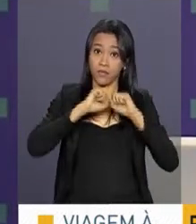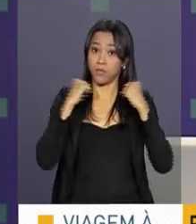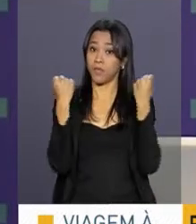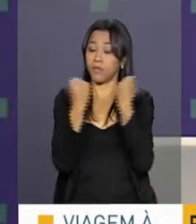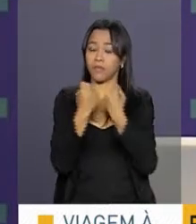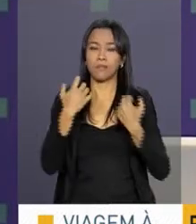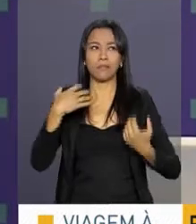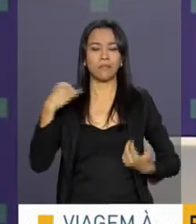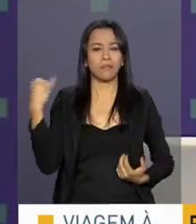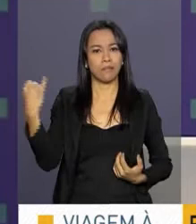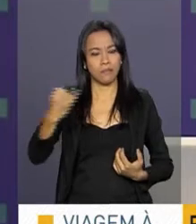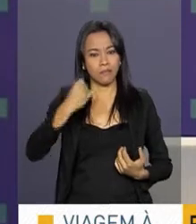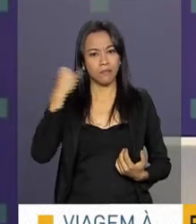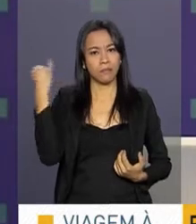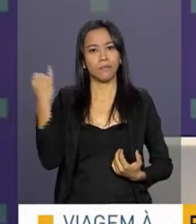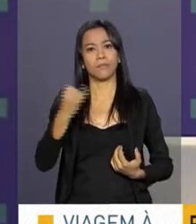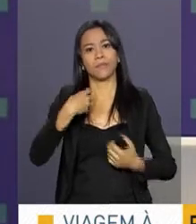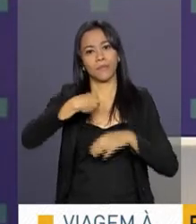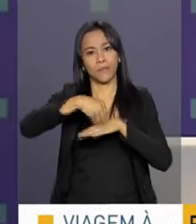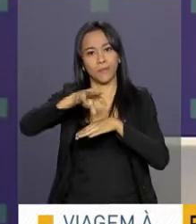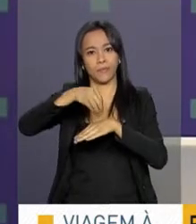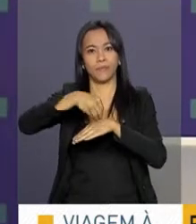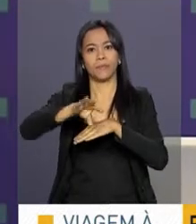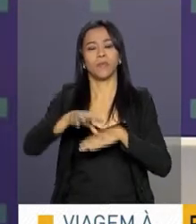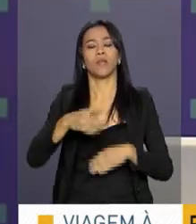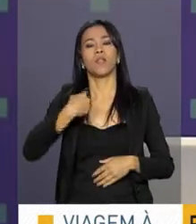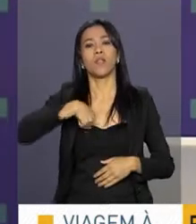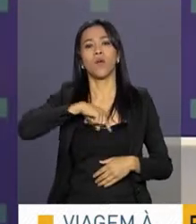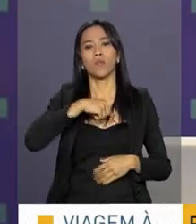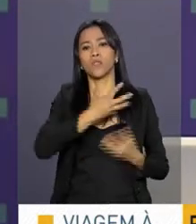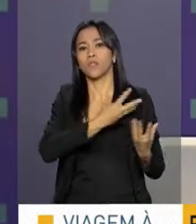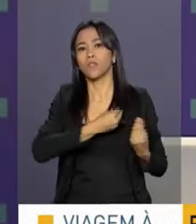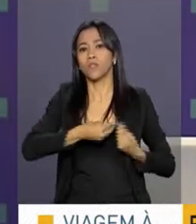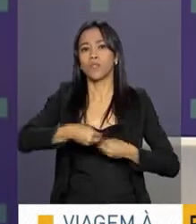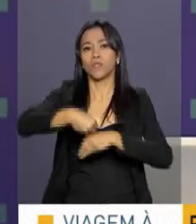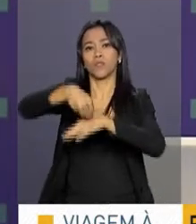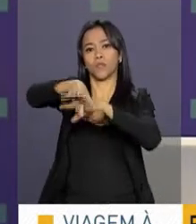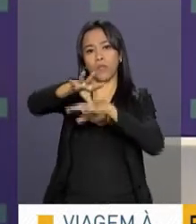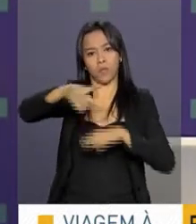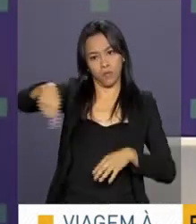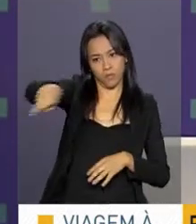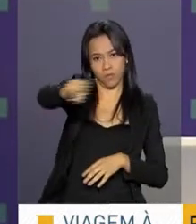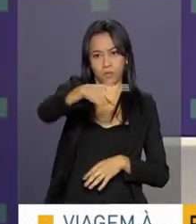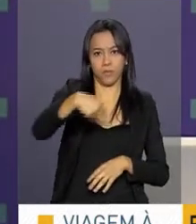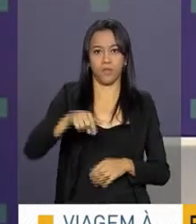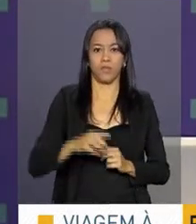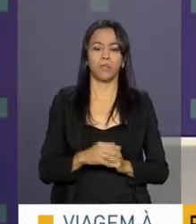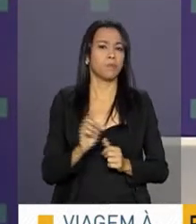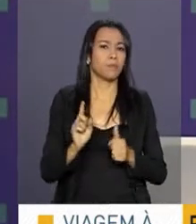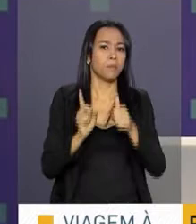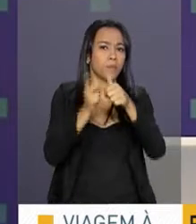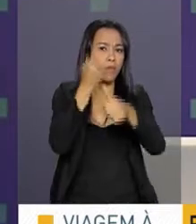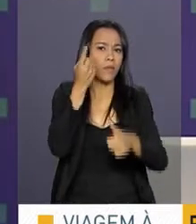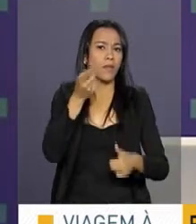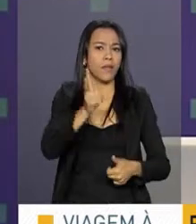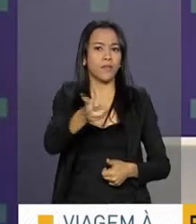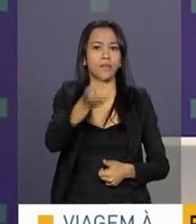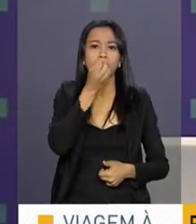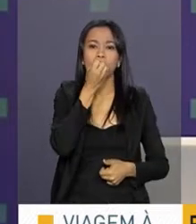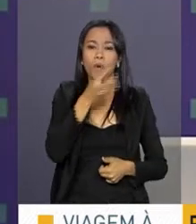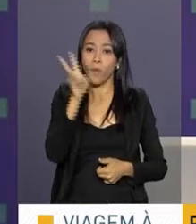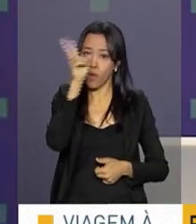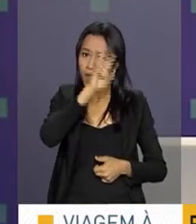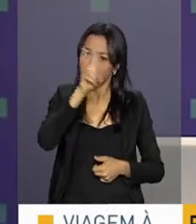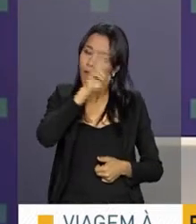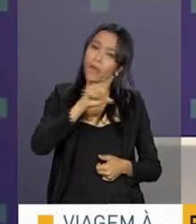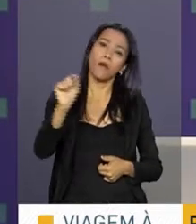fundamental e nós trouxemos também aqui algumas informações. Primeiro, é sempre bom lembrar o que